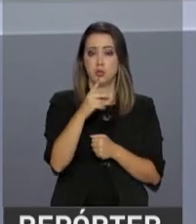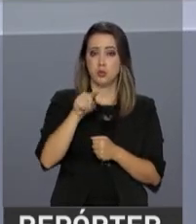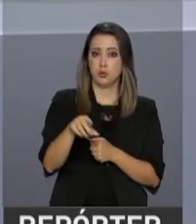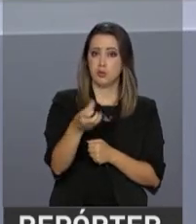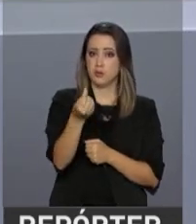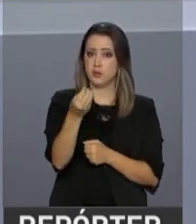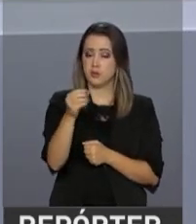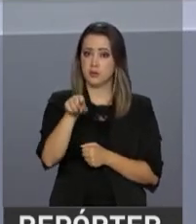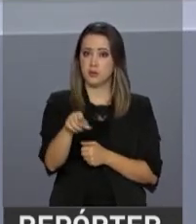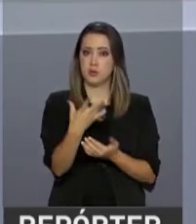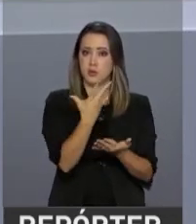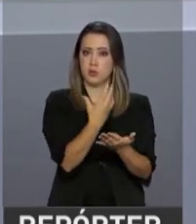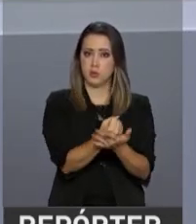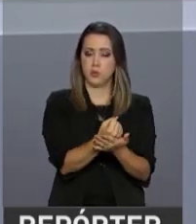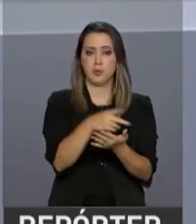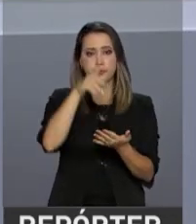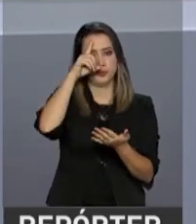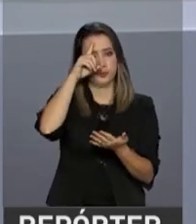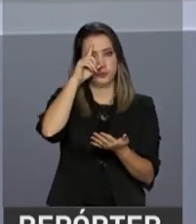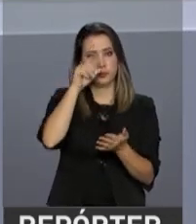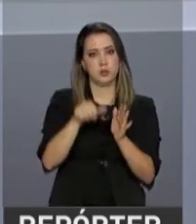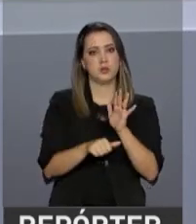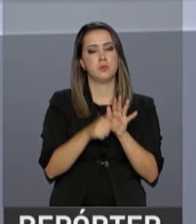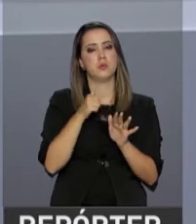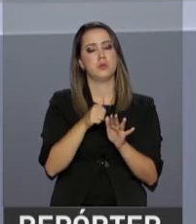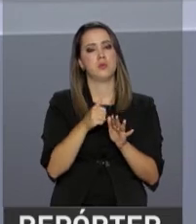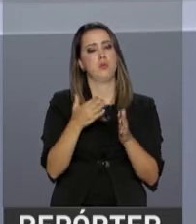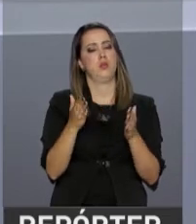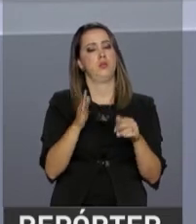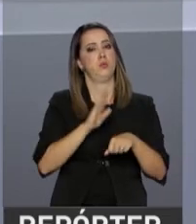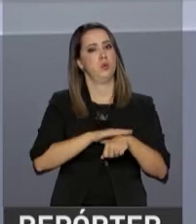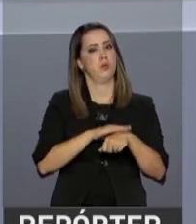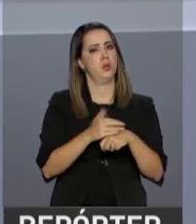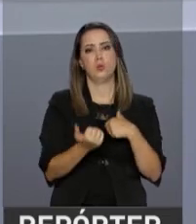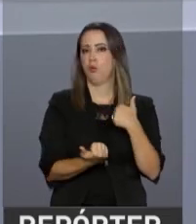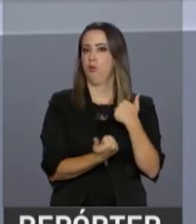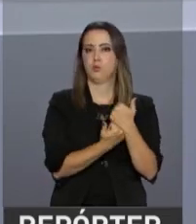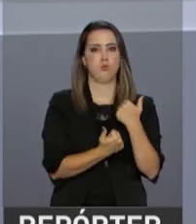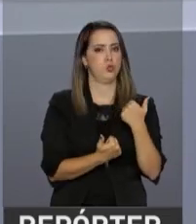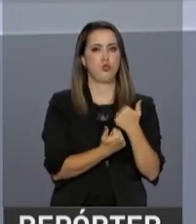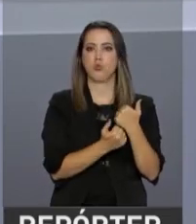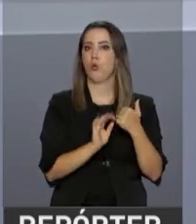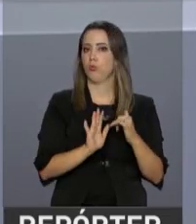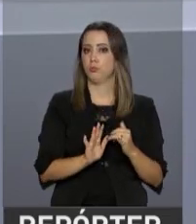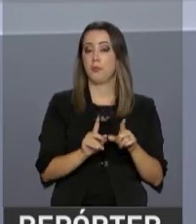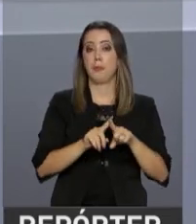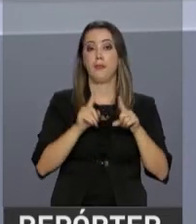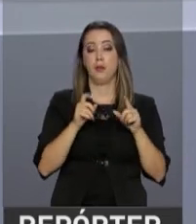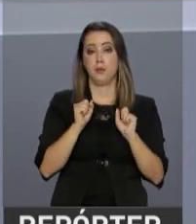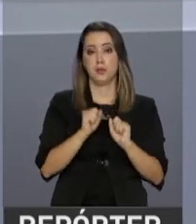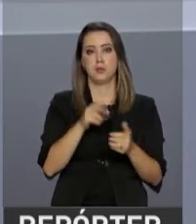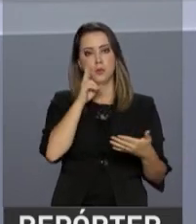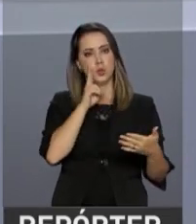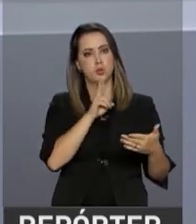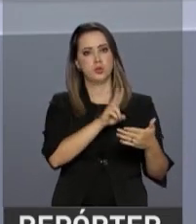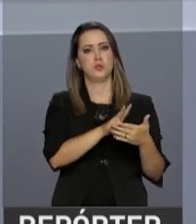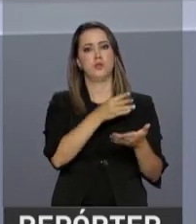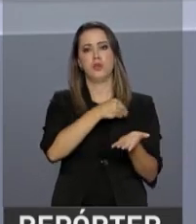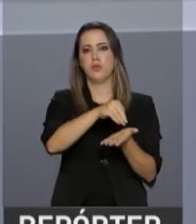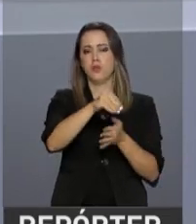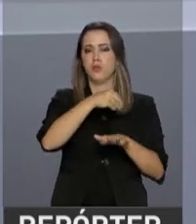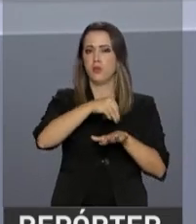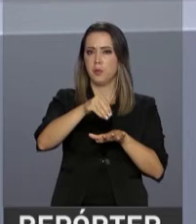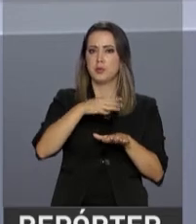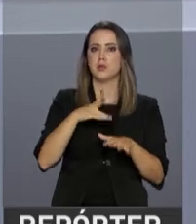dia nesse primeiro momento a carteira digital não substitui a carteira de papel mas o trabalhador pode fazer consultas de informações